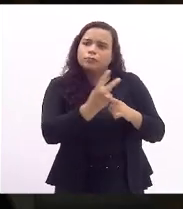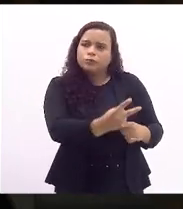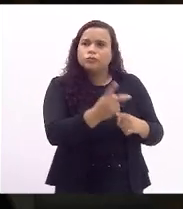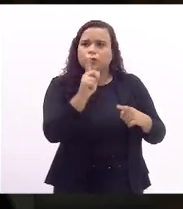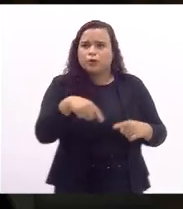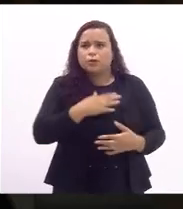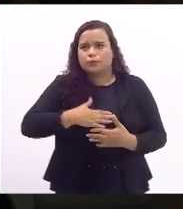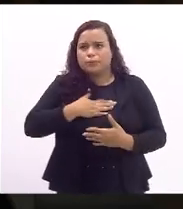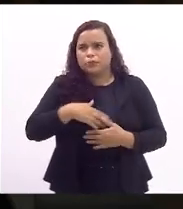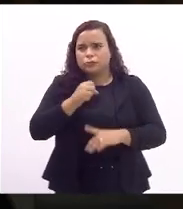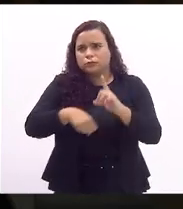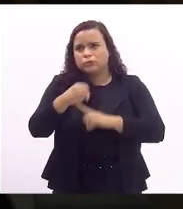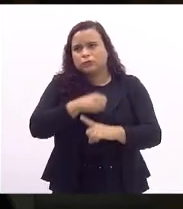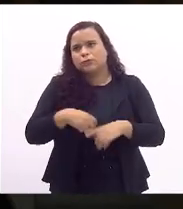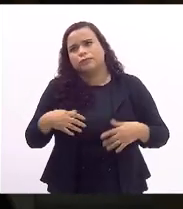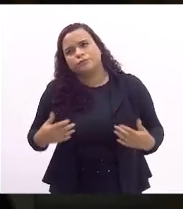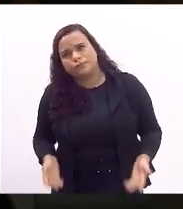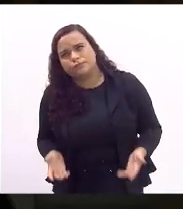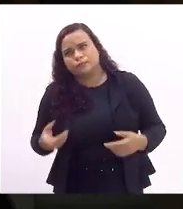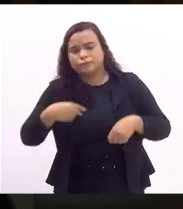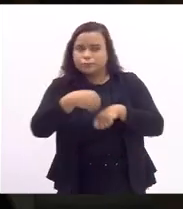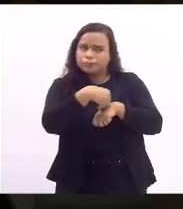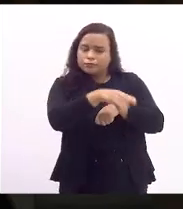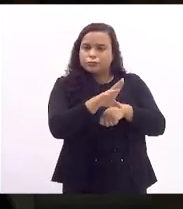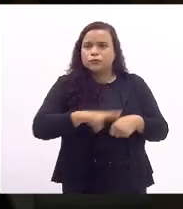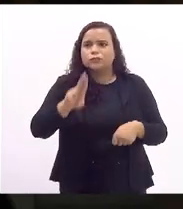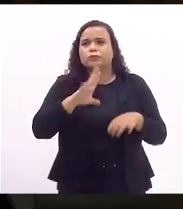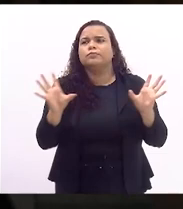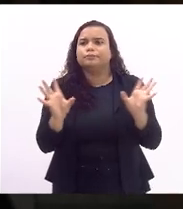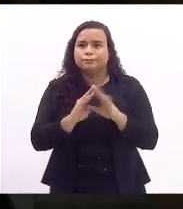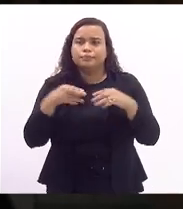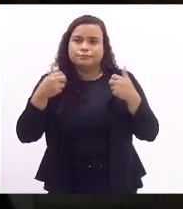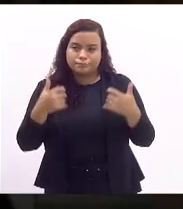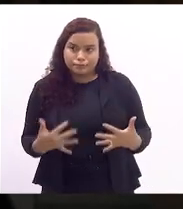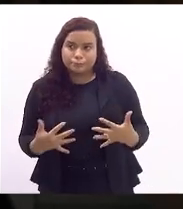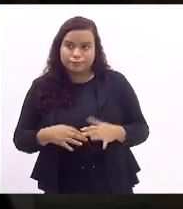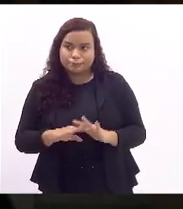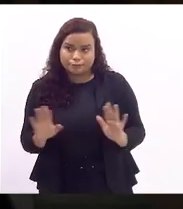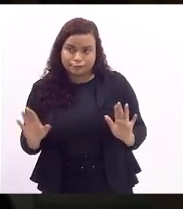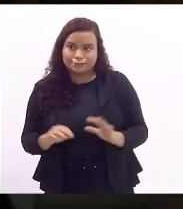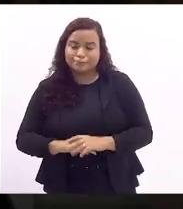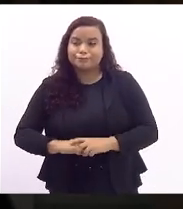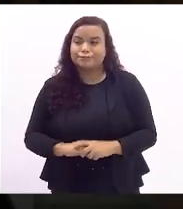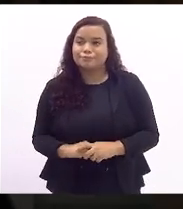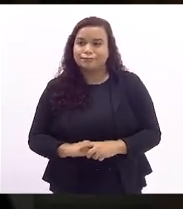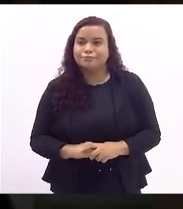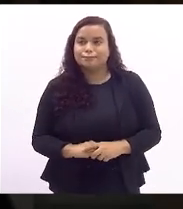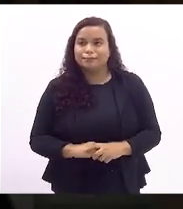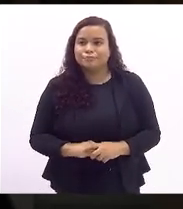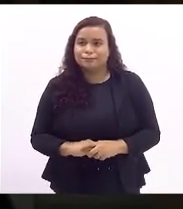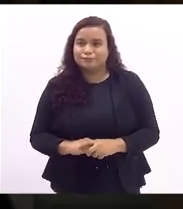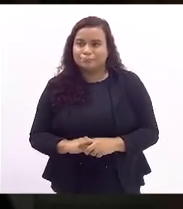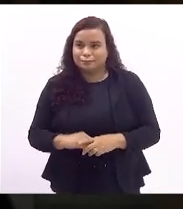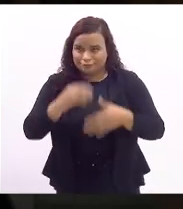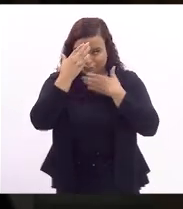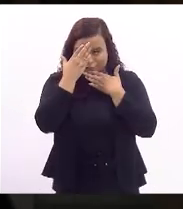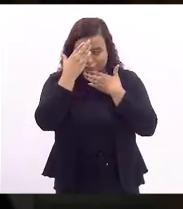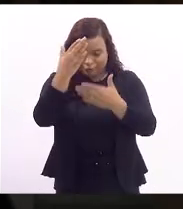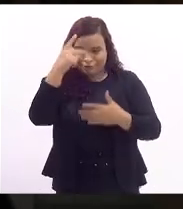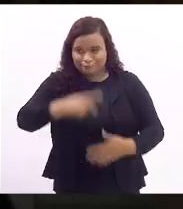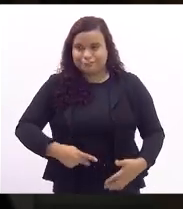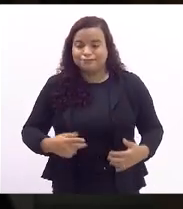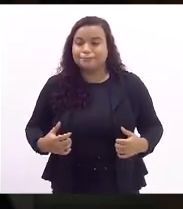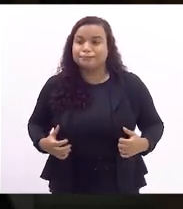que é o bem-estar social então quis fazer aqui uso rapidamente da palavra para fazer essa cogitação Muito